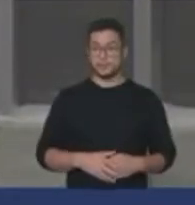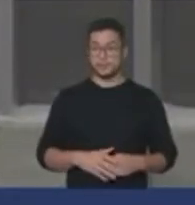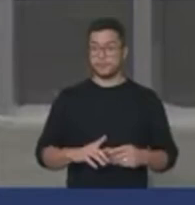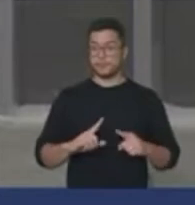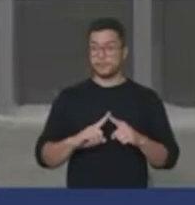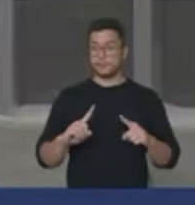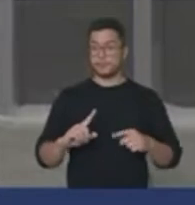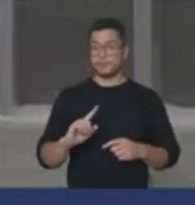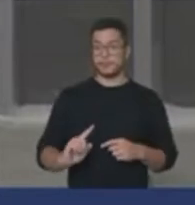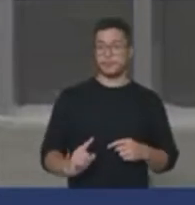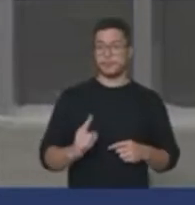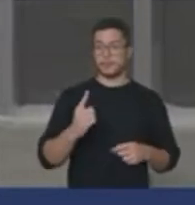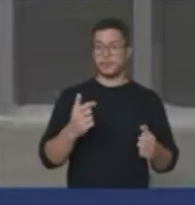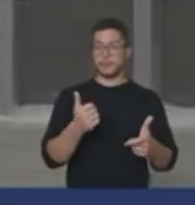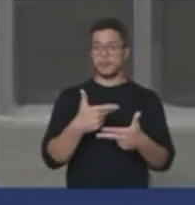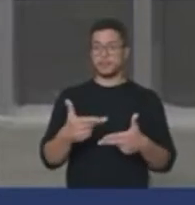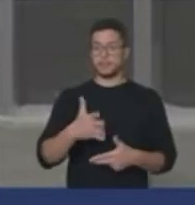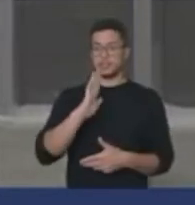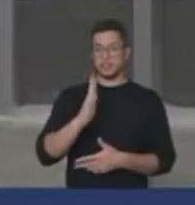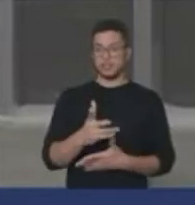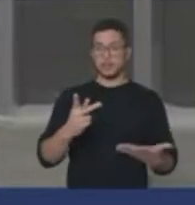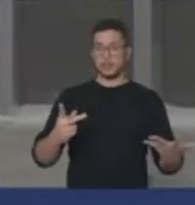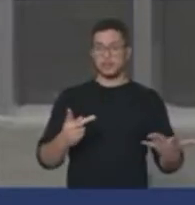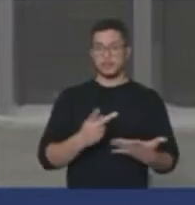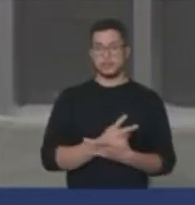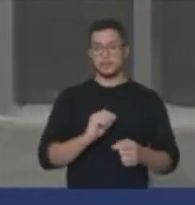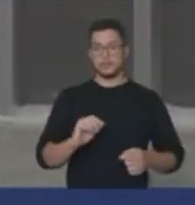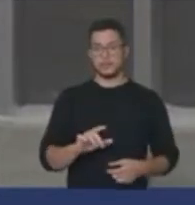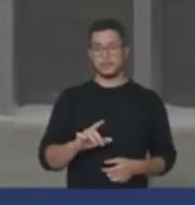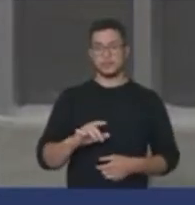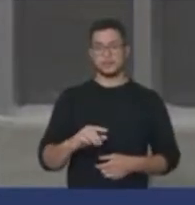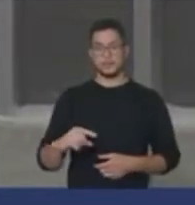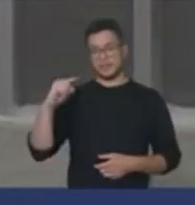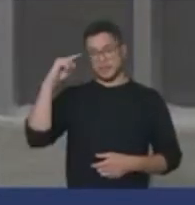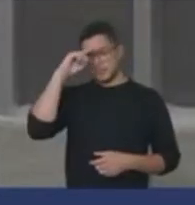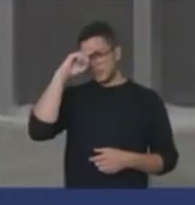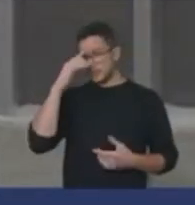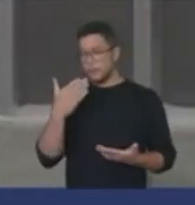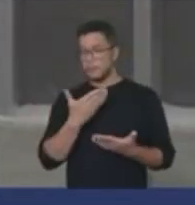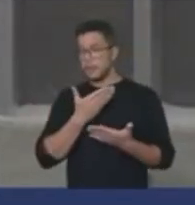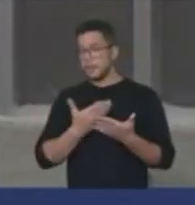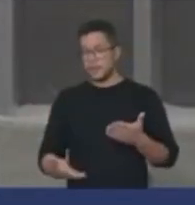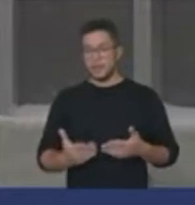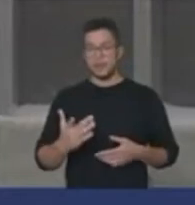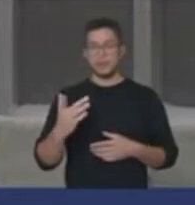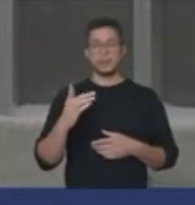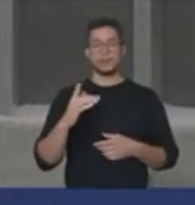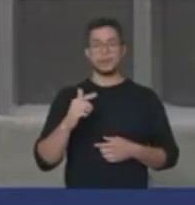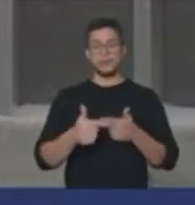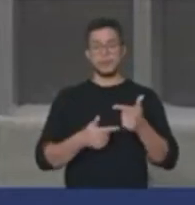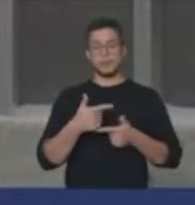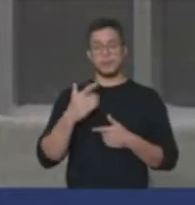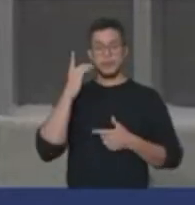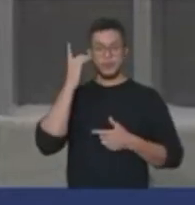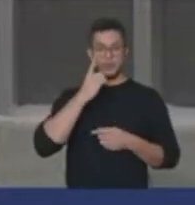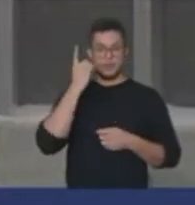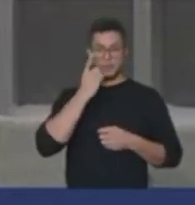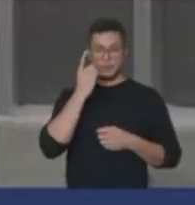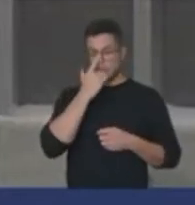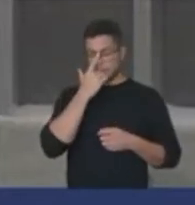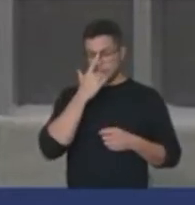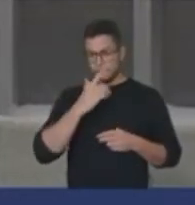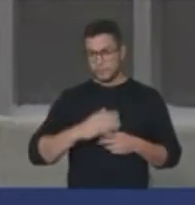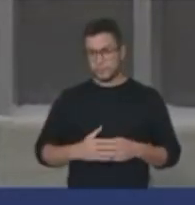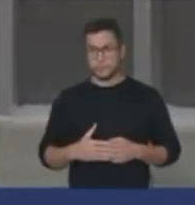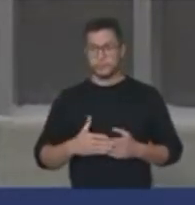já foi feita. Deltan Dallagnol já não é mais deputado. Ficha suja que ele era, não podia ser candidato. Agora